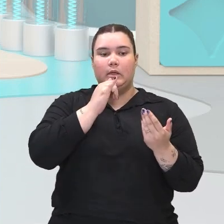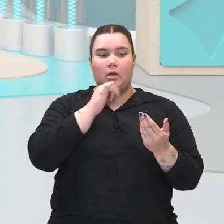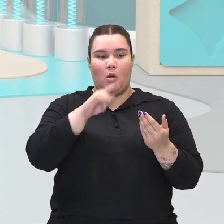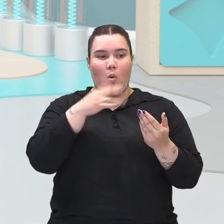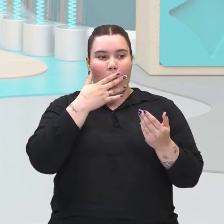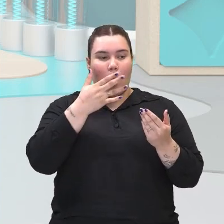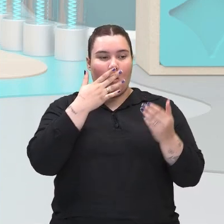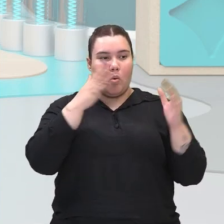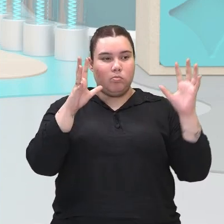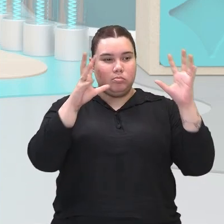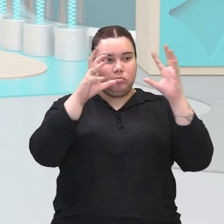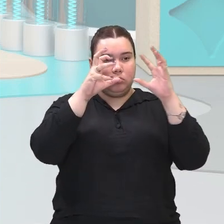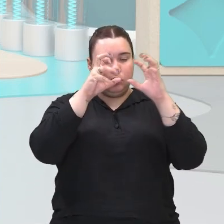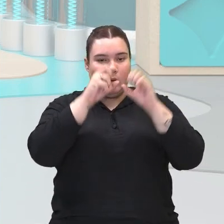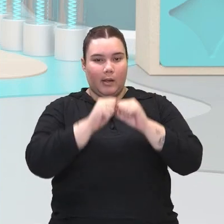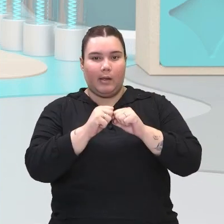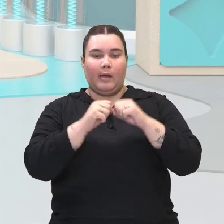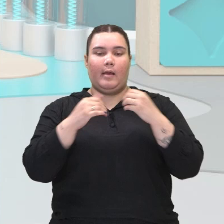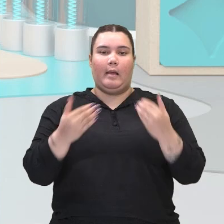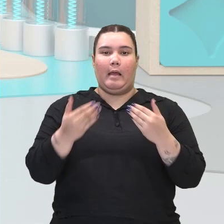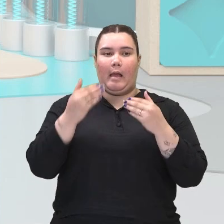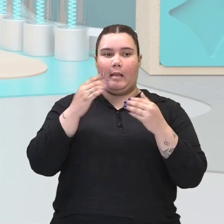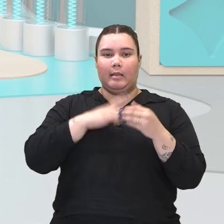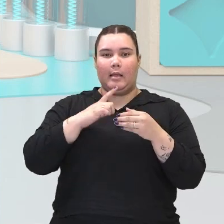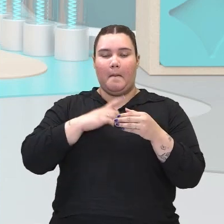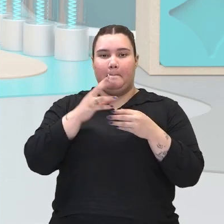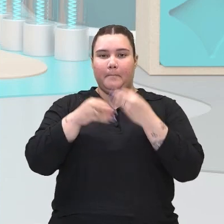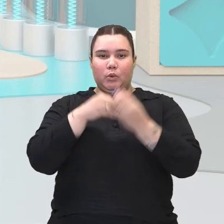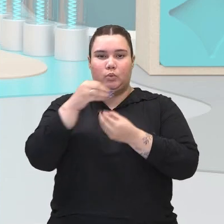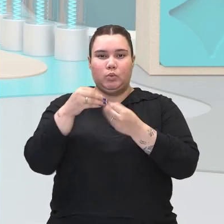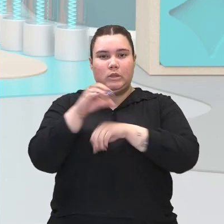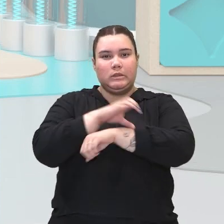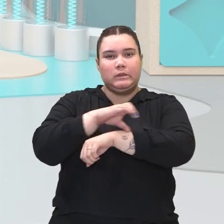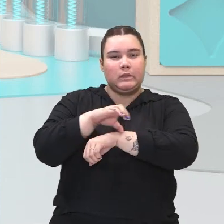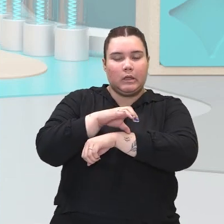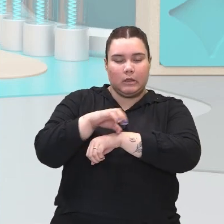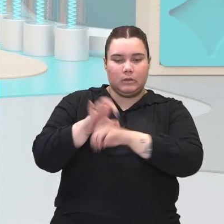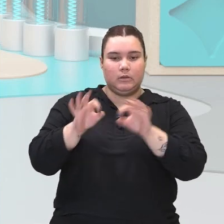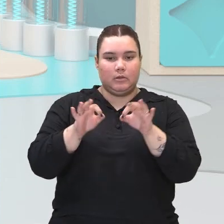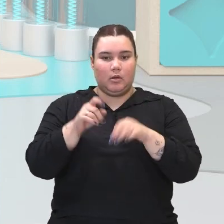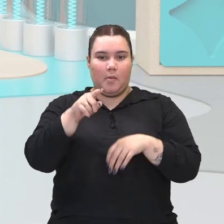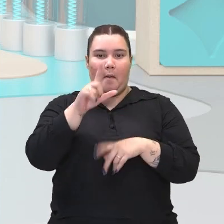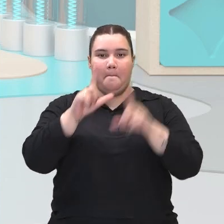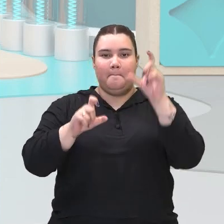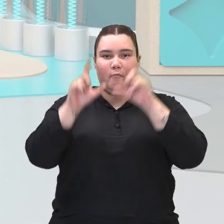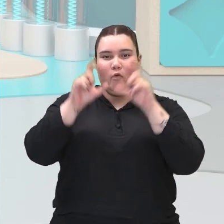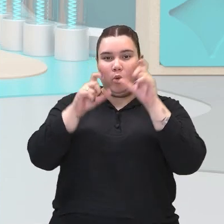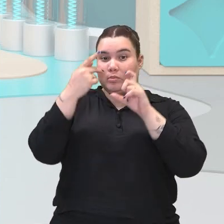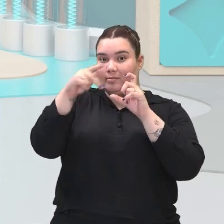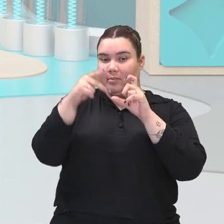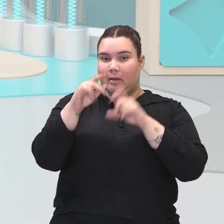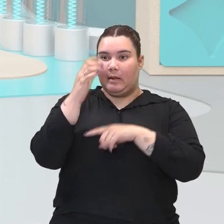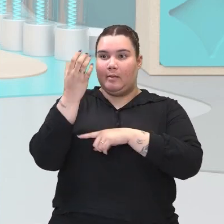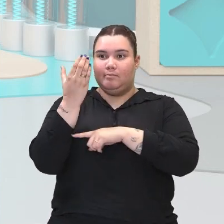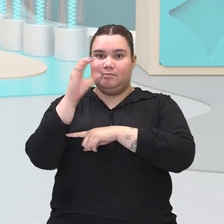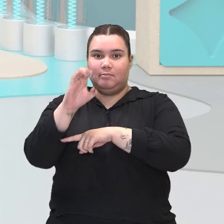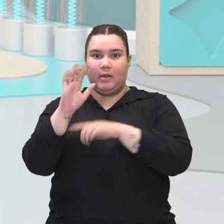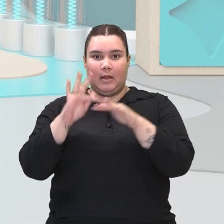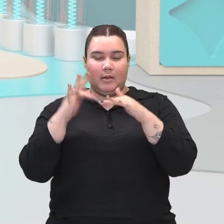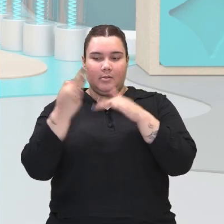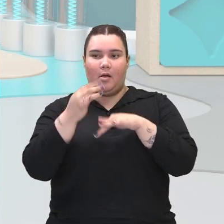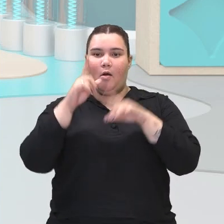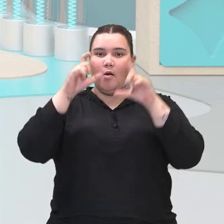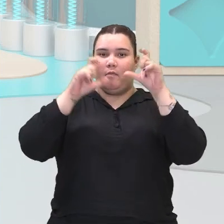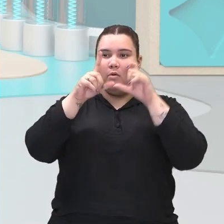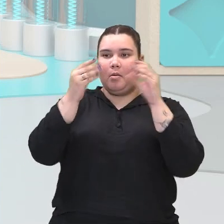você vai editar sua foto para postar nas suas redes sociais e nem sabe que você está fazendo ali o quê?